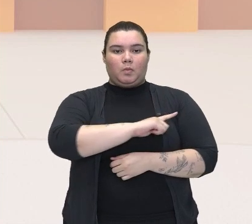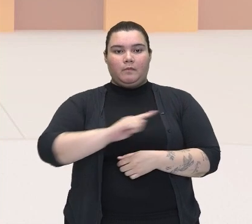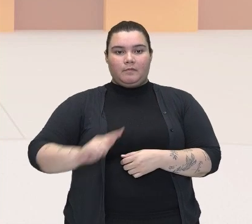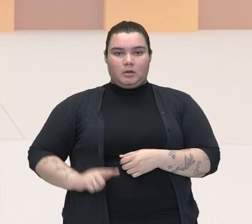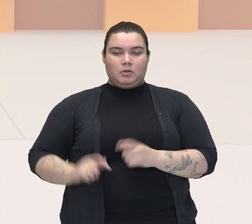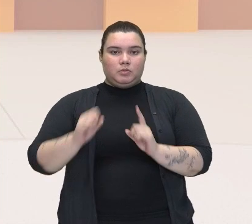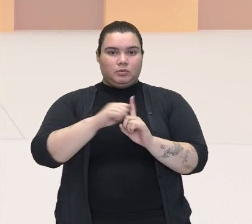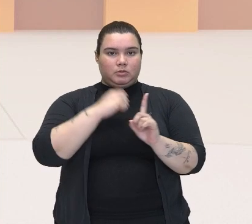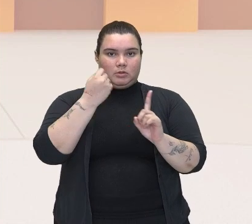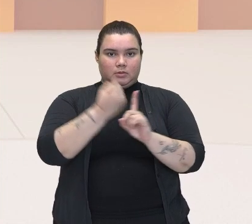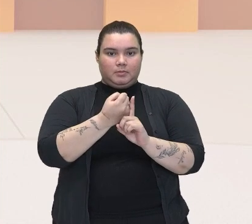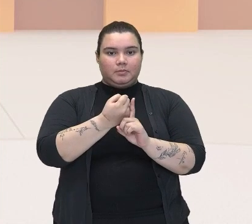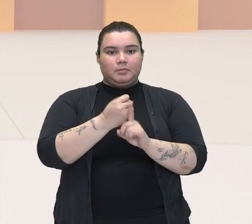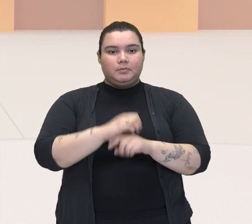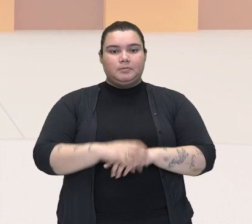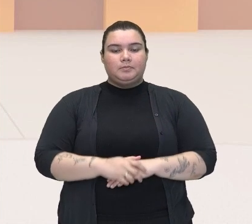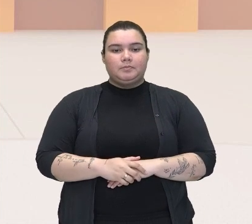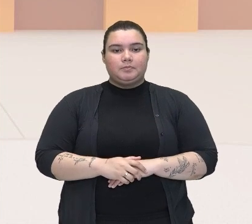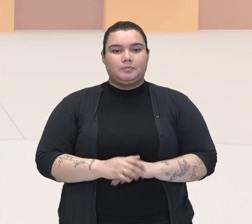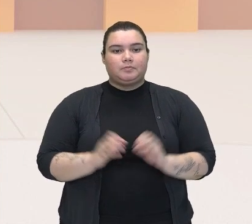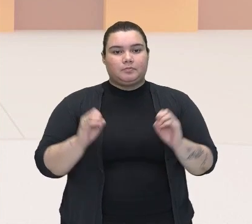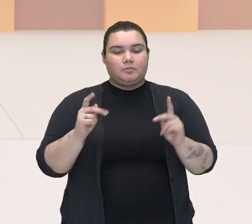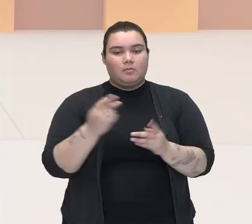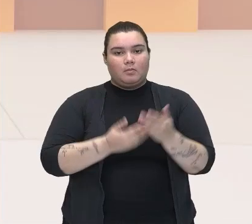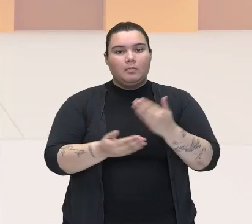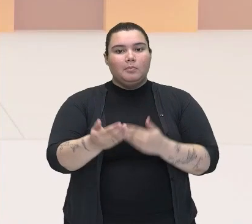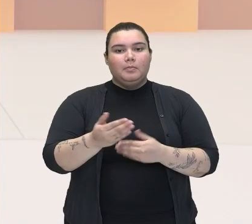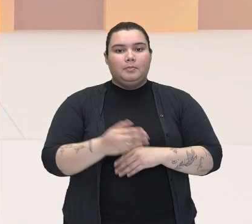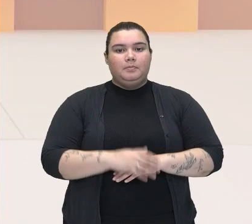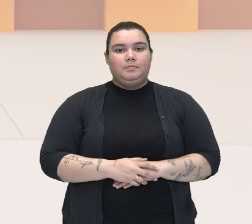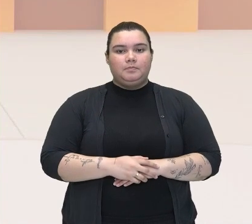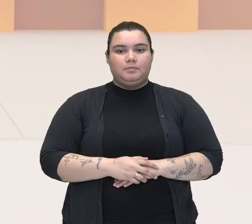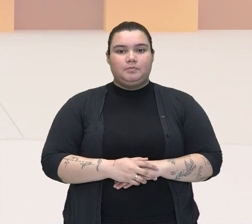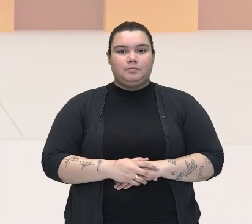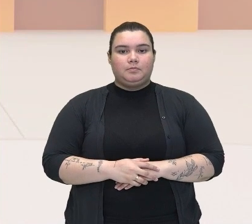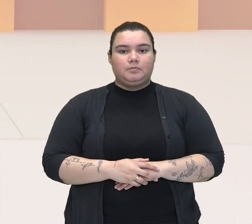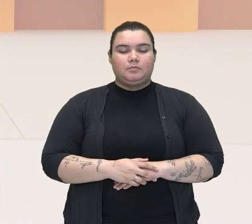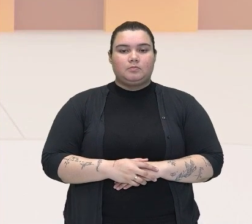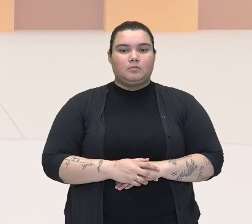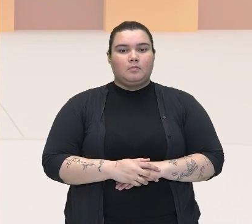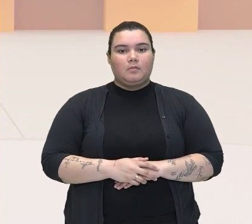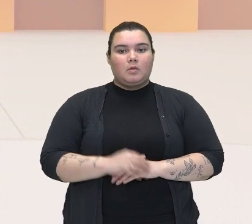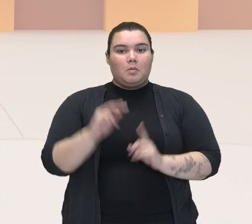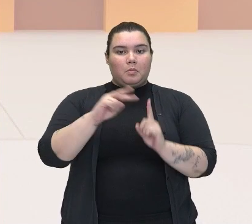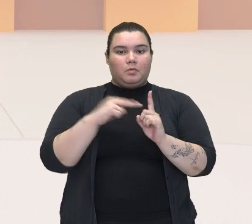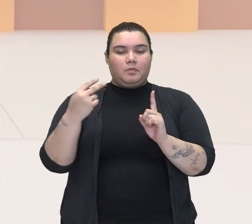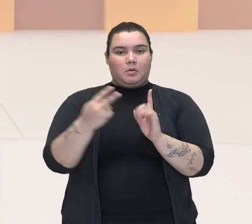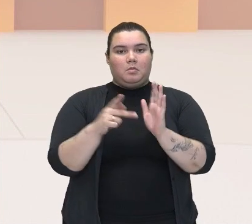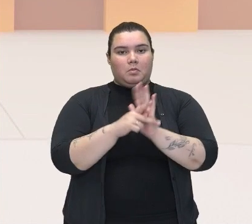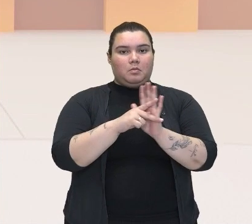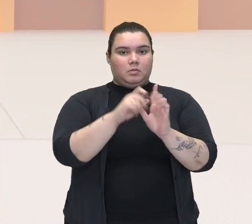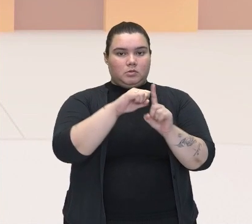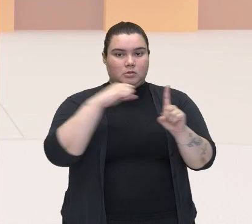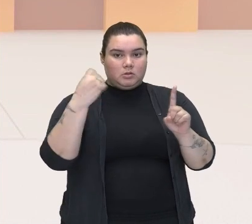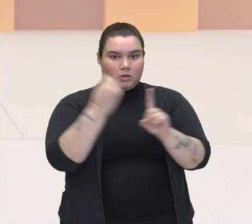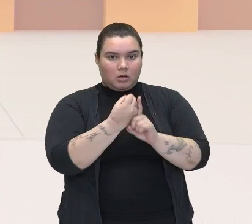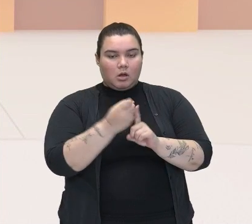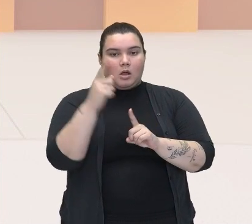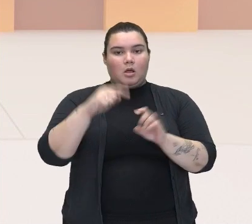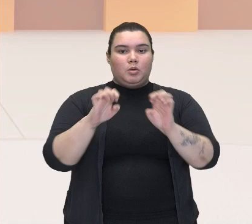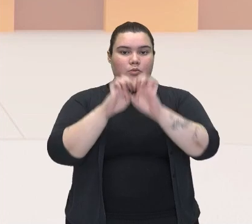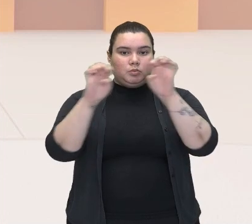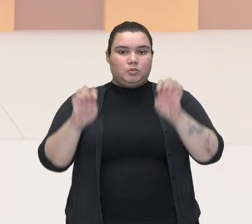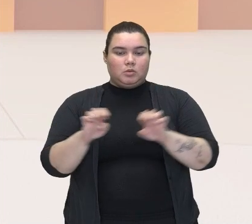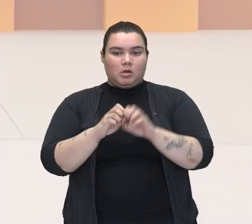a sociedade. Muito bem. Vamos aí, continuando? Do ponto de vista da sociologia, são